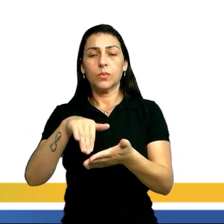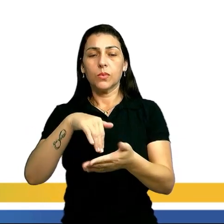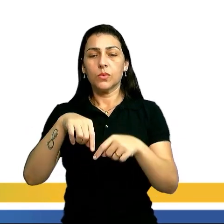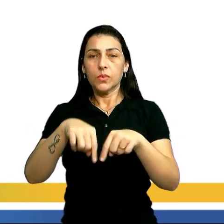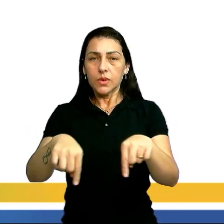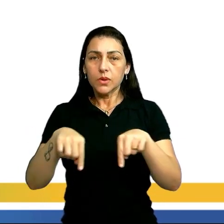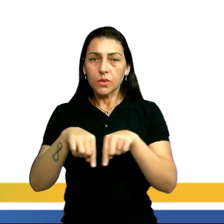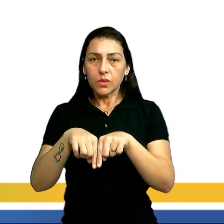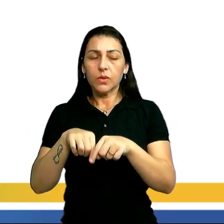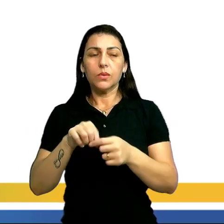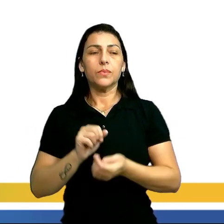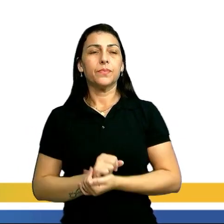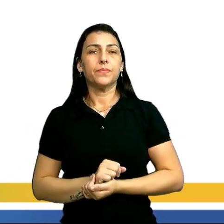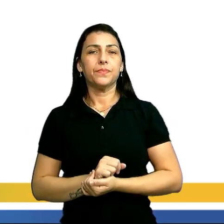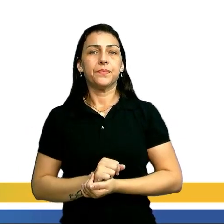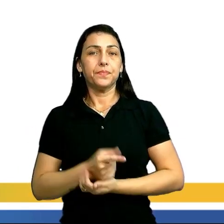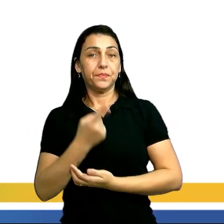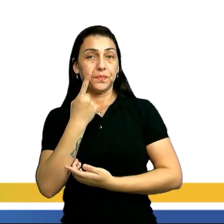escritório?